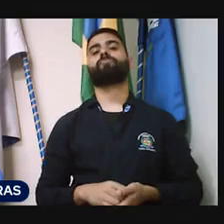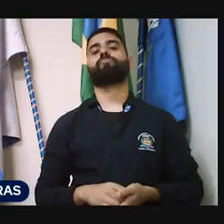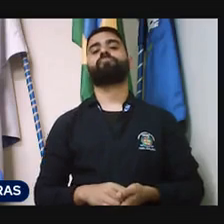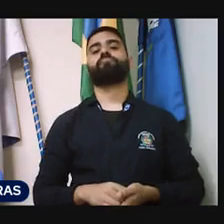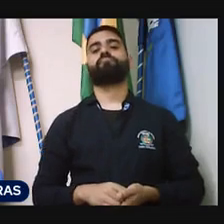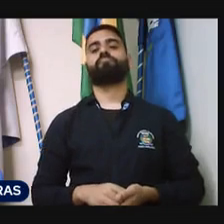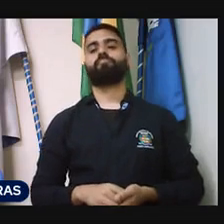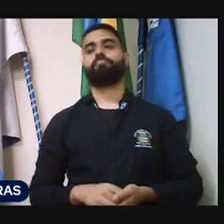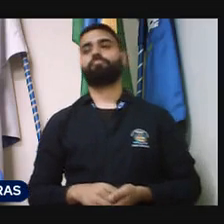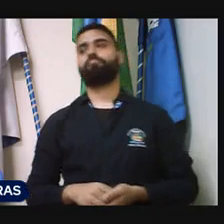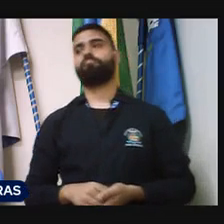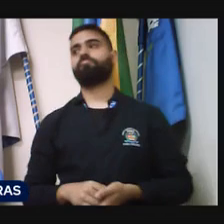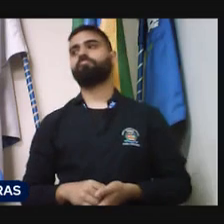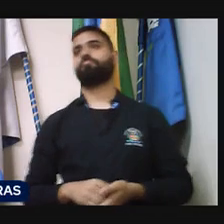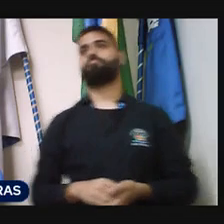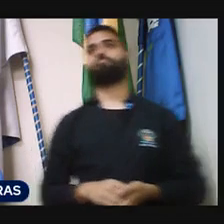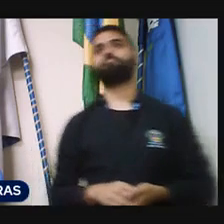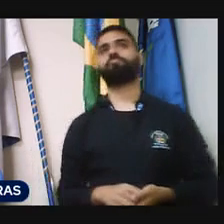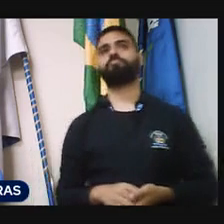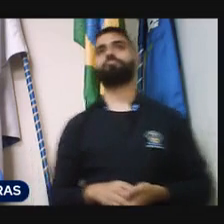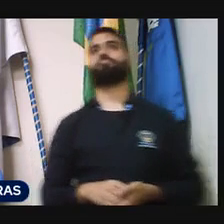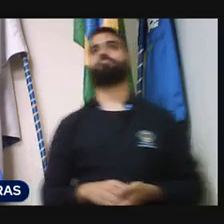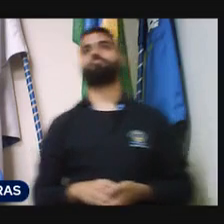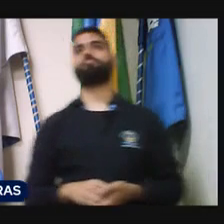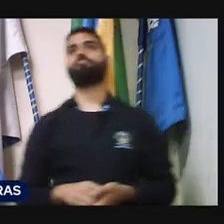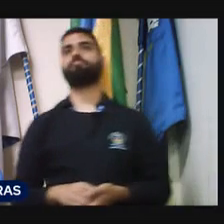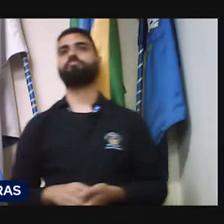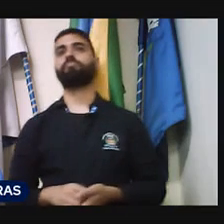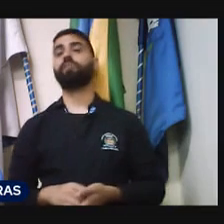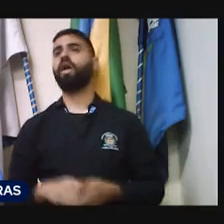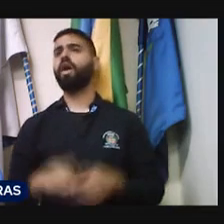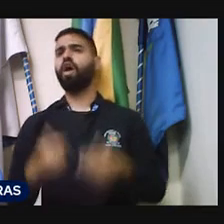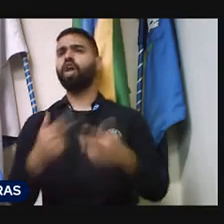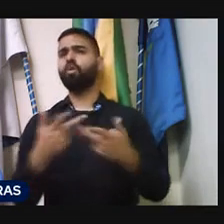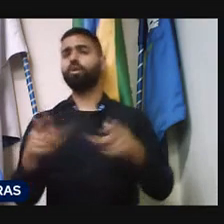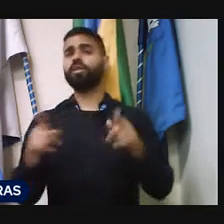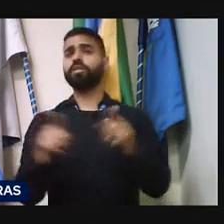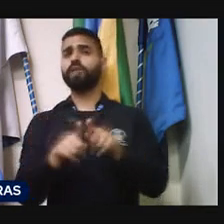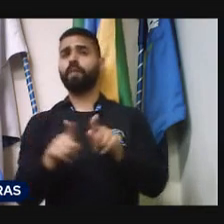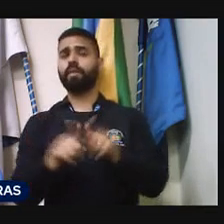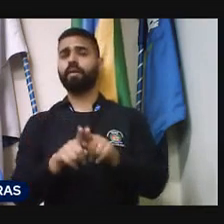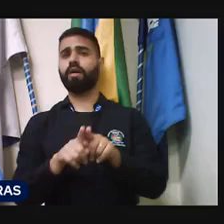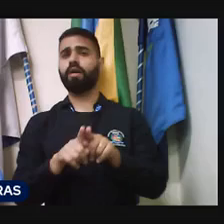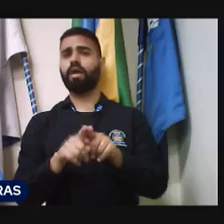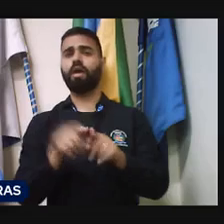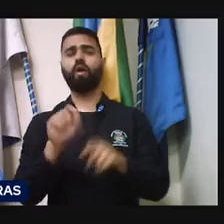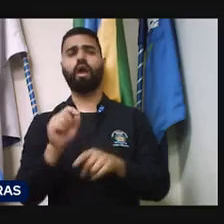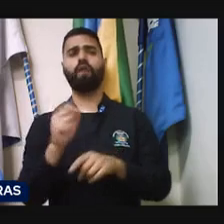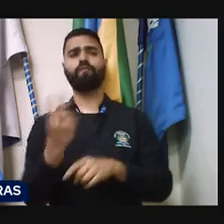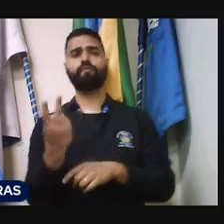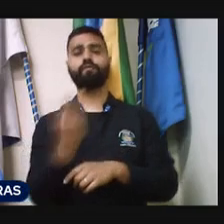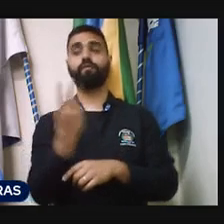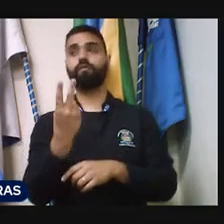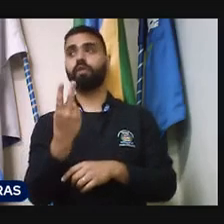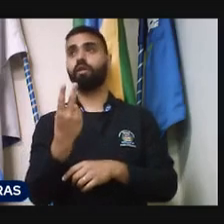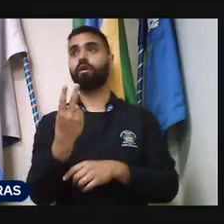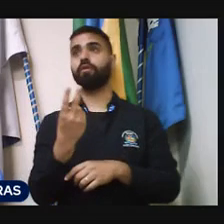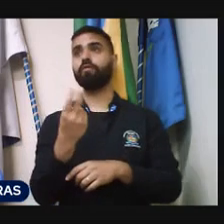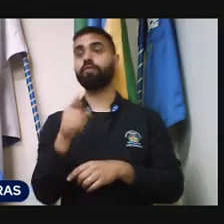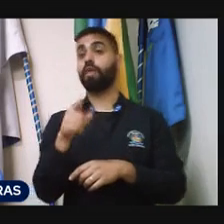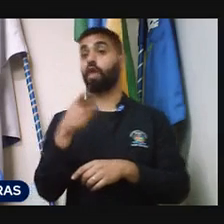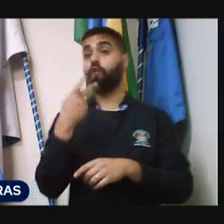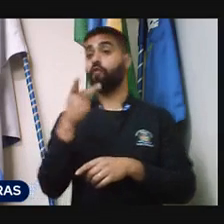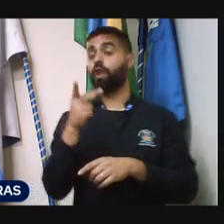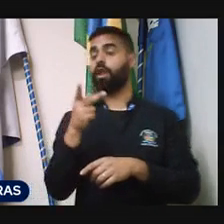indo de encontro aí com a fala do vereador David com relação ao valor que inclusive vocês não